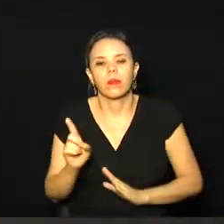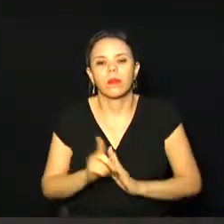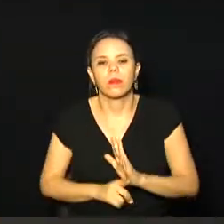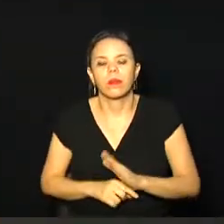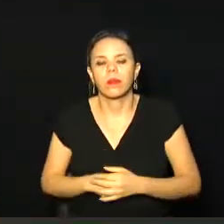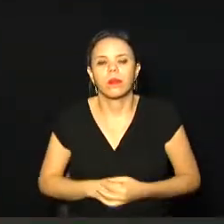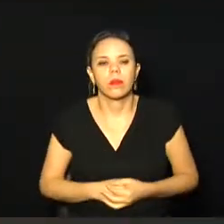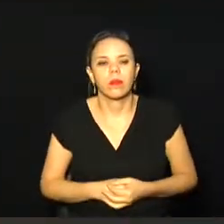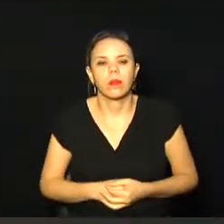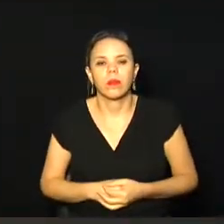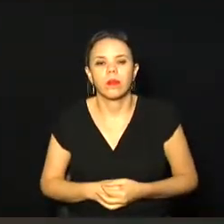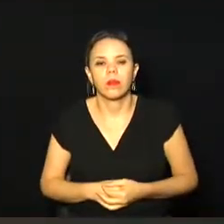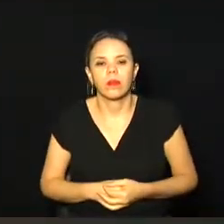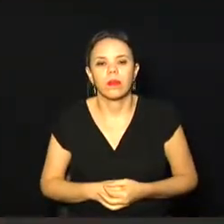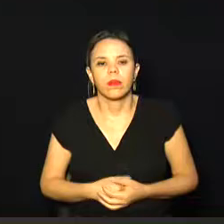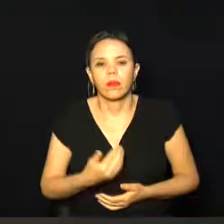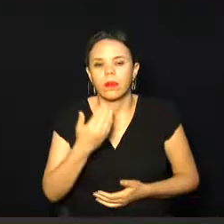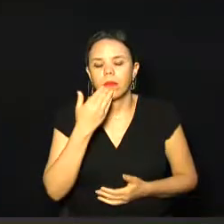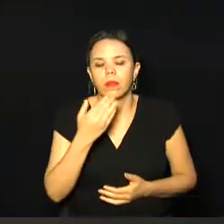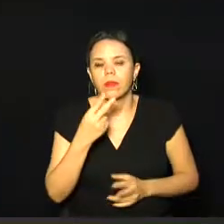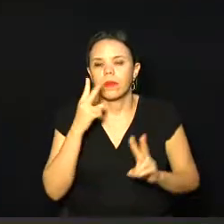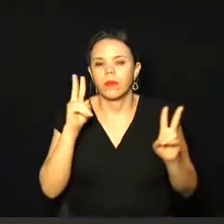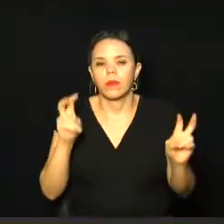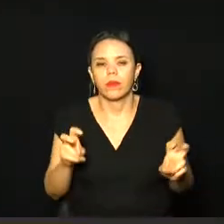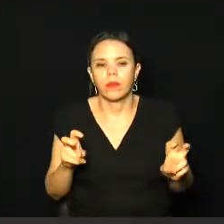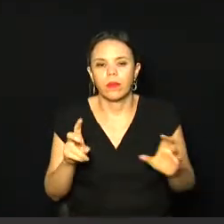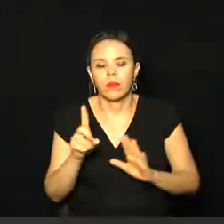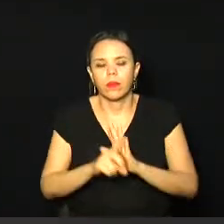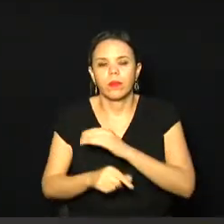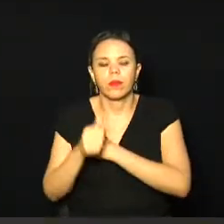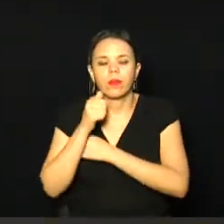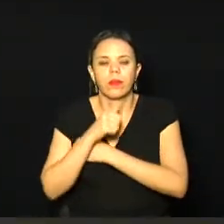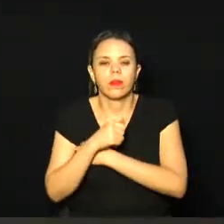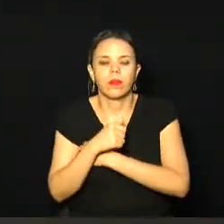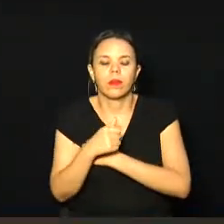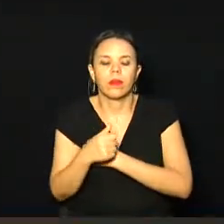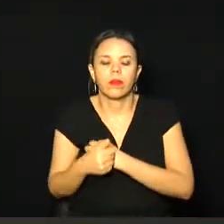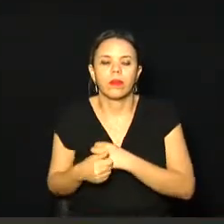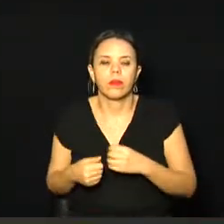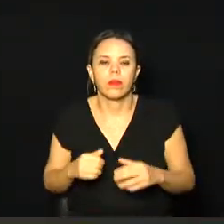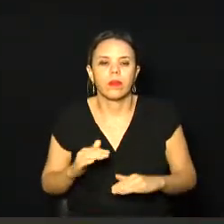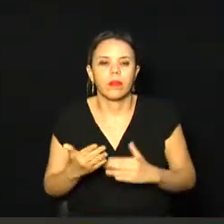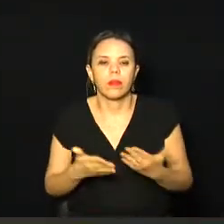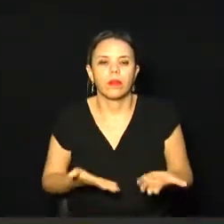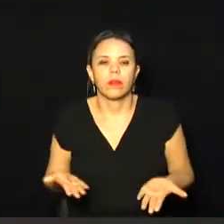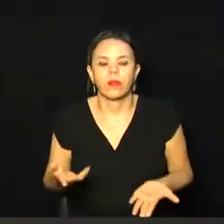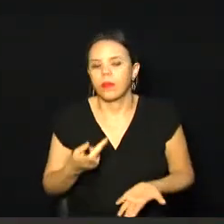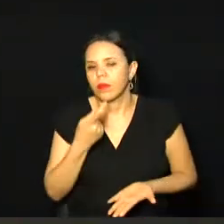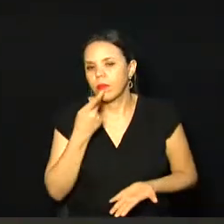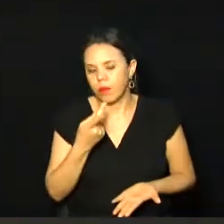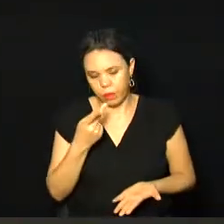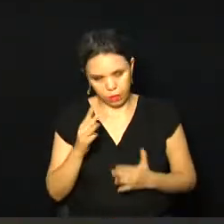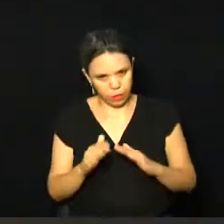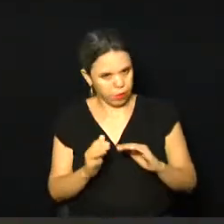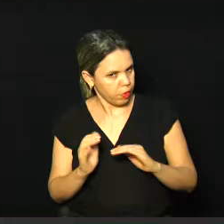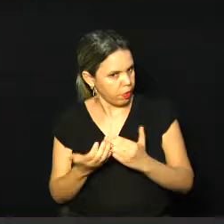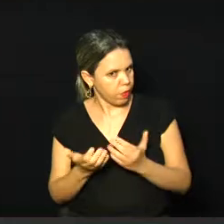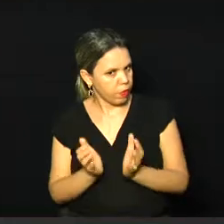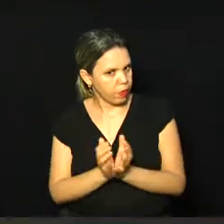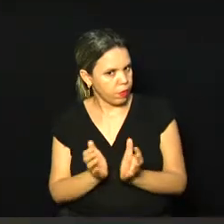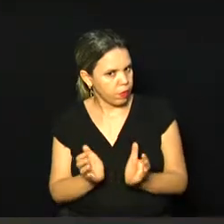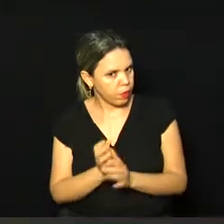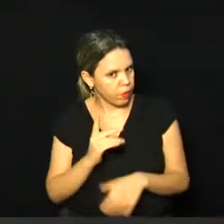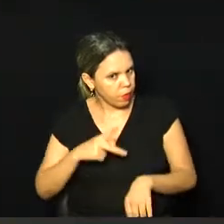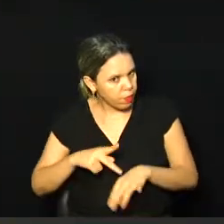E o assunto que mais nos pedem para falar é sobre o direito da mulher nas comunidades. Eu falo de comunidades no